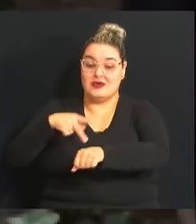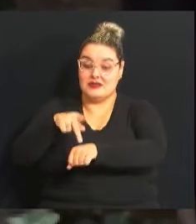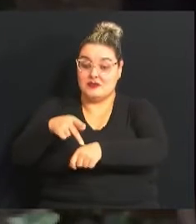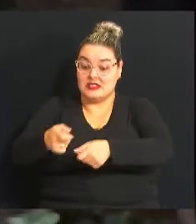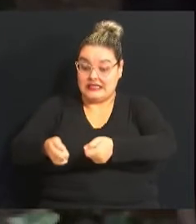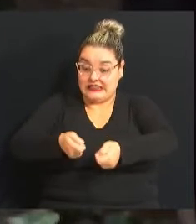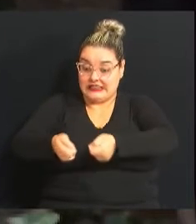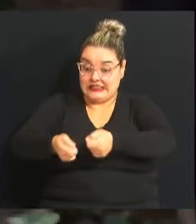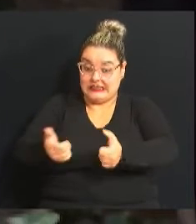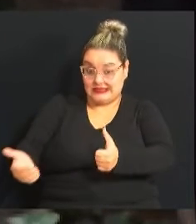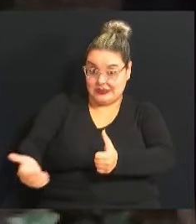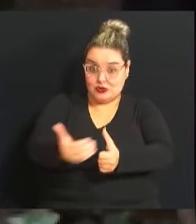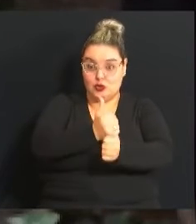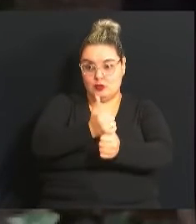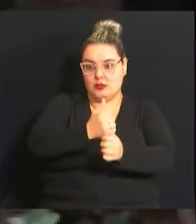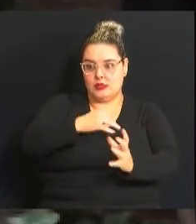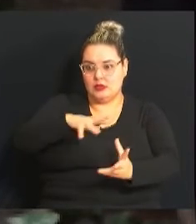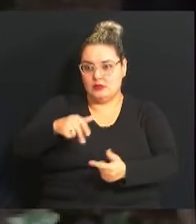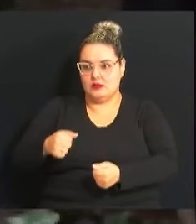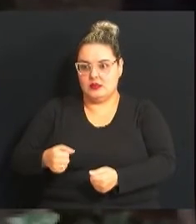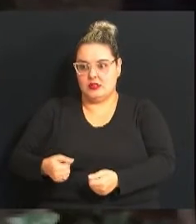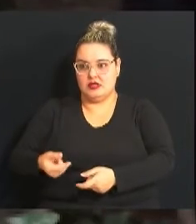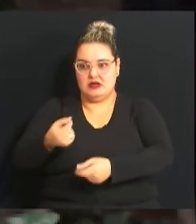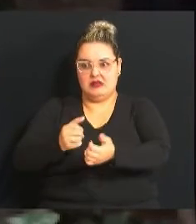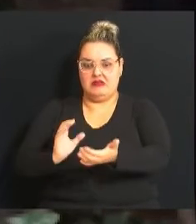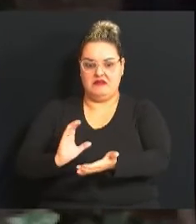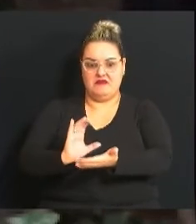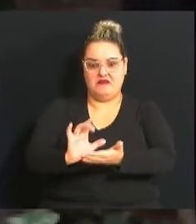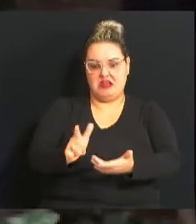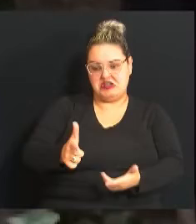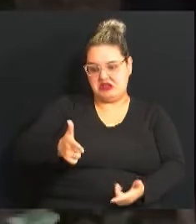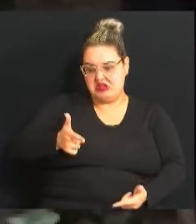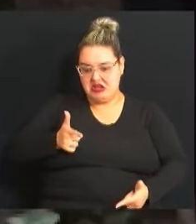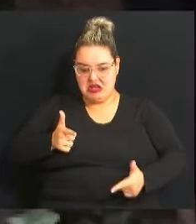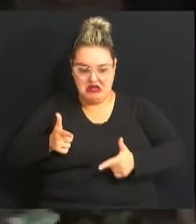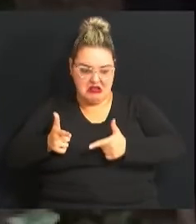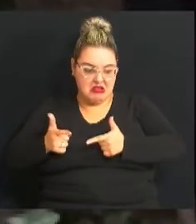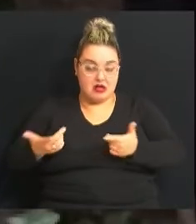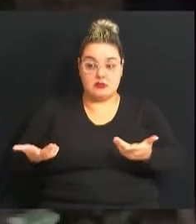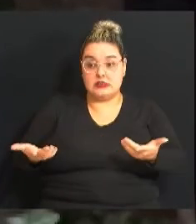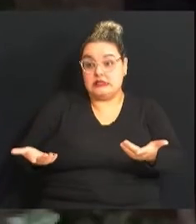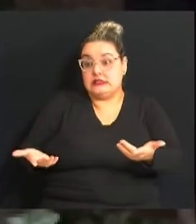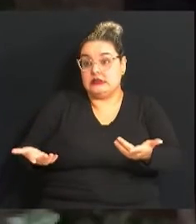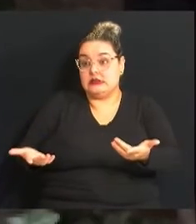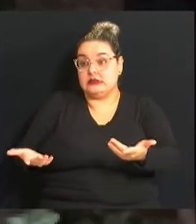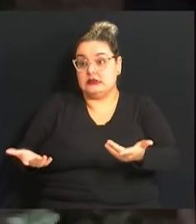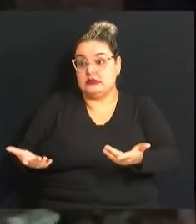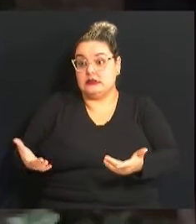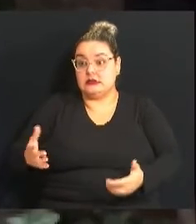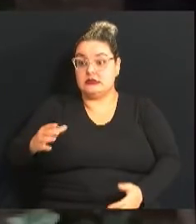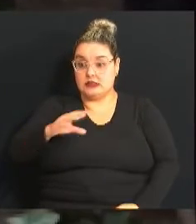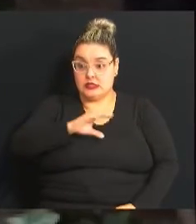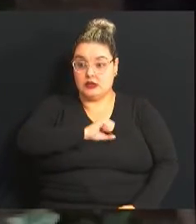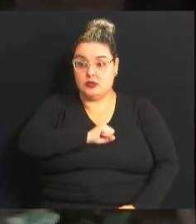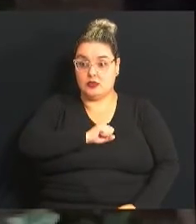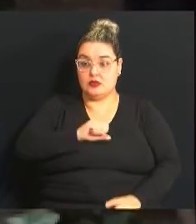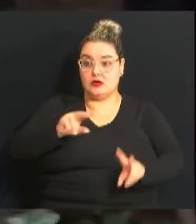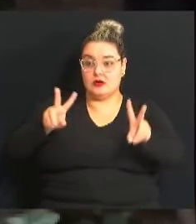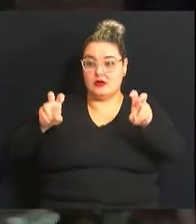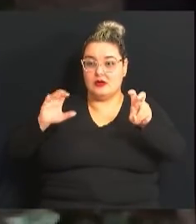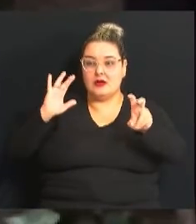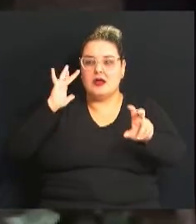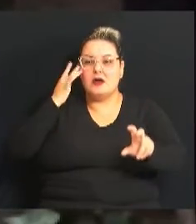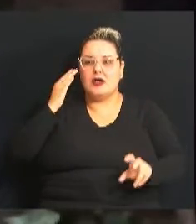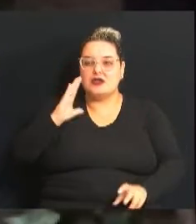são os que mais investem em armas, né? Então, Eu gosto daquela frase eu acho que é do Caetano